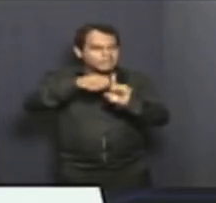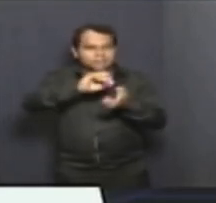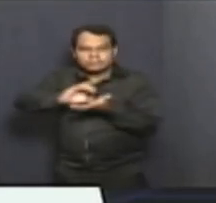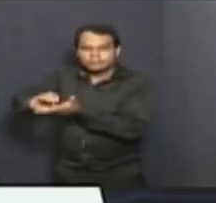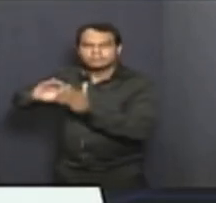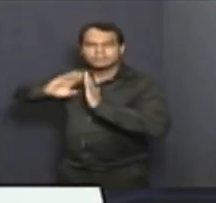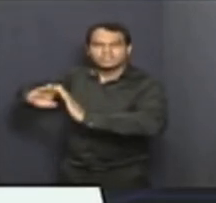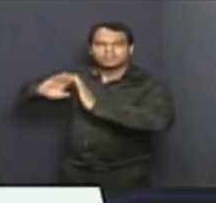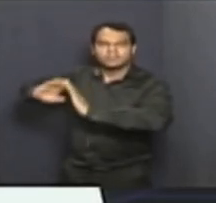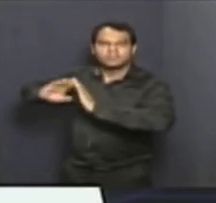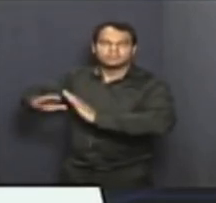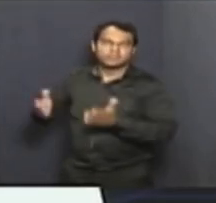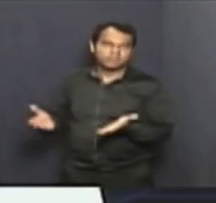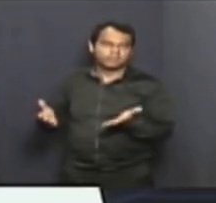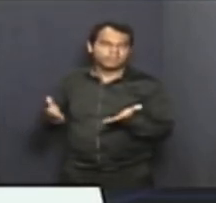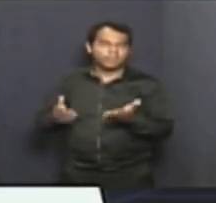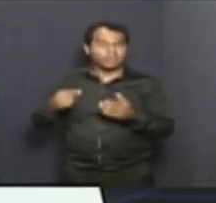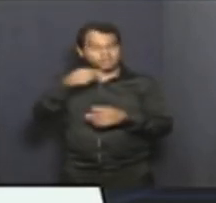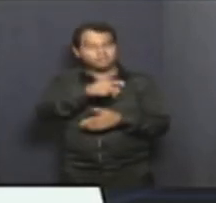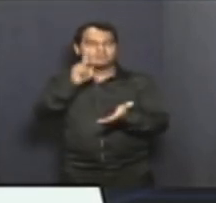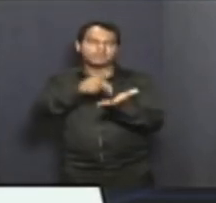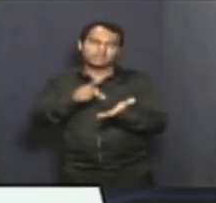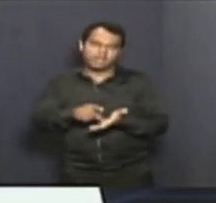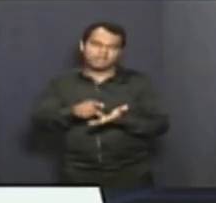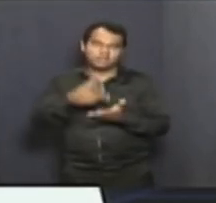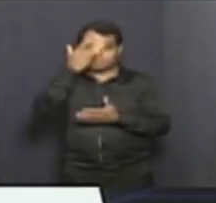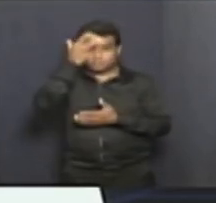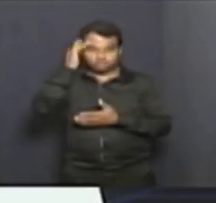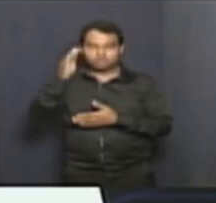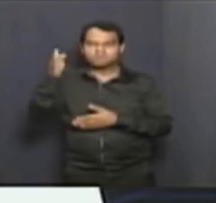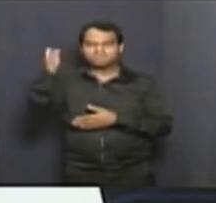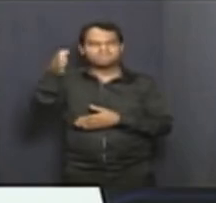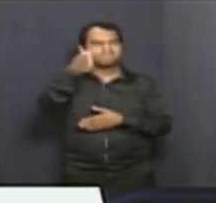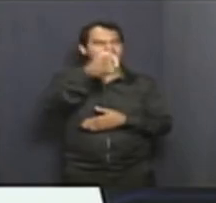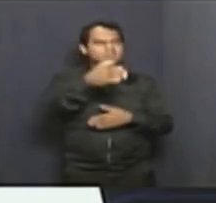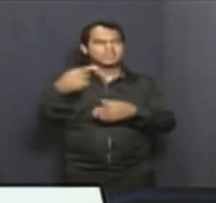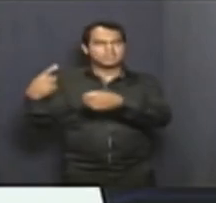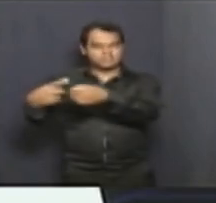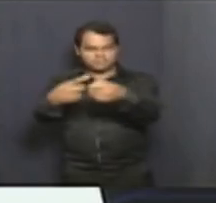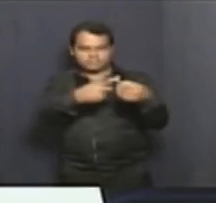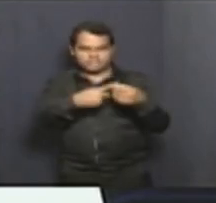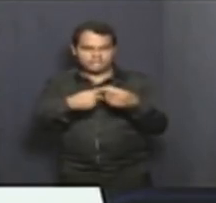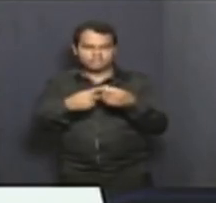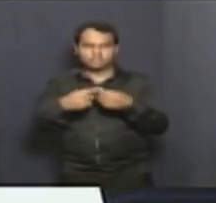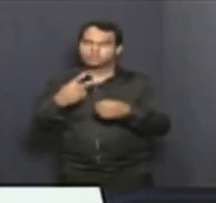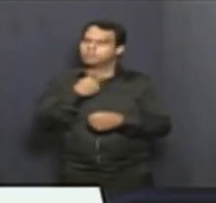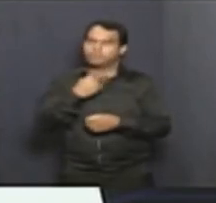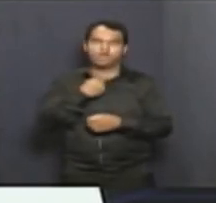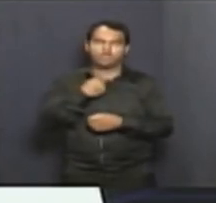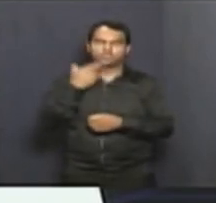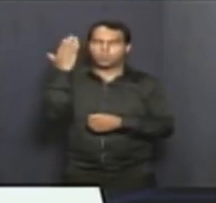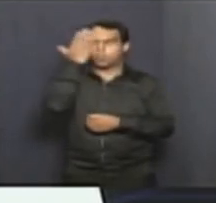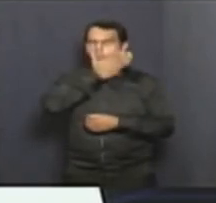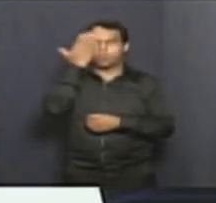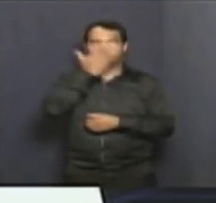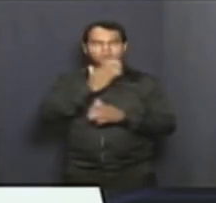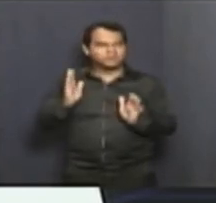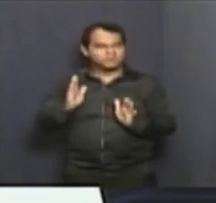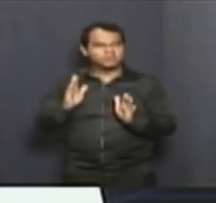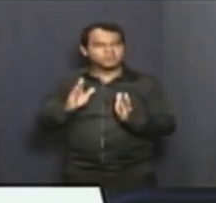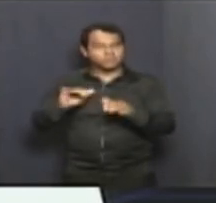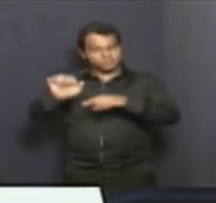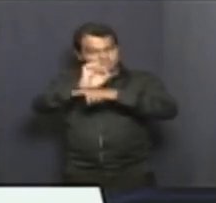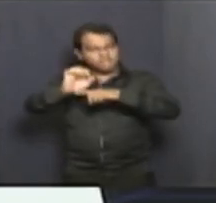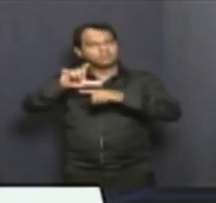infelizmente é pra quem tá andando pra quem está constatando a gente não pode fechar os olhos a essa realidade que o estado está